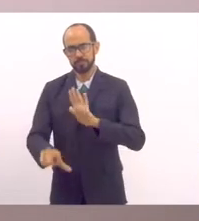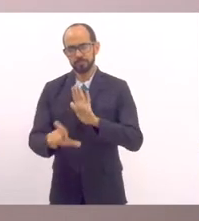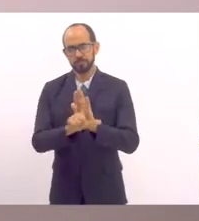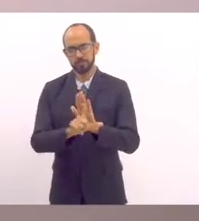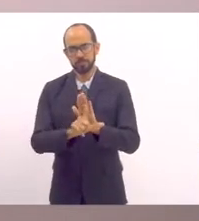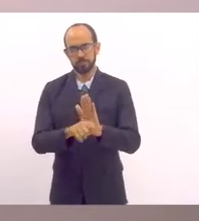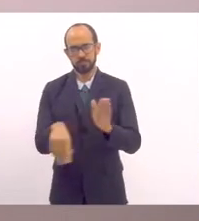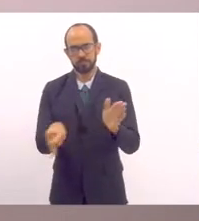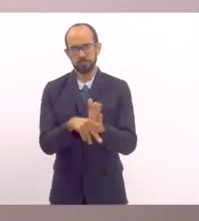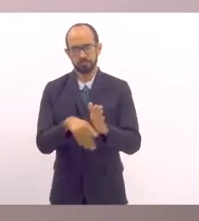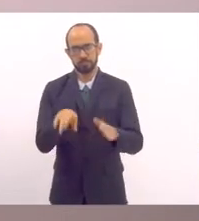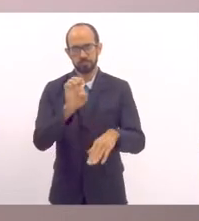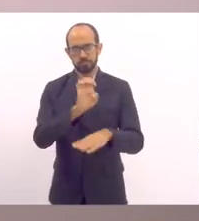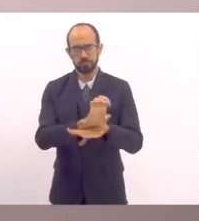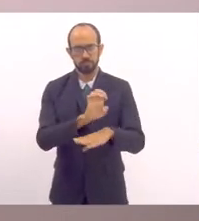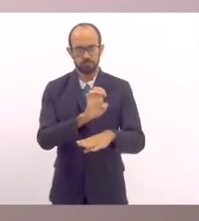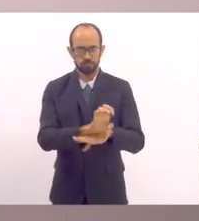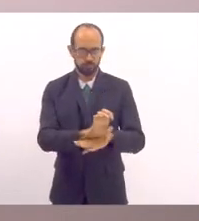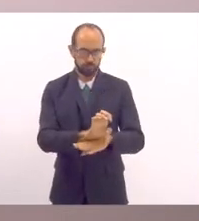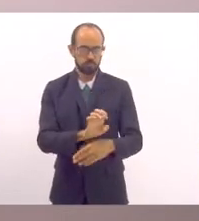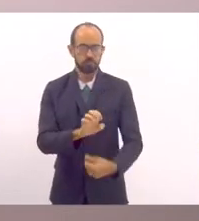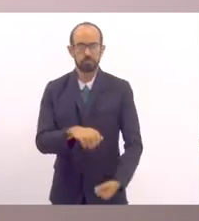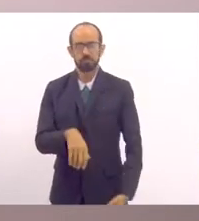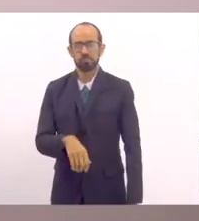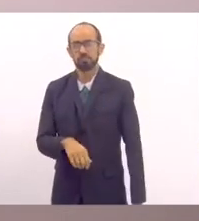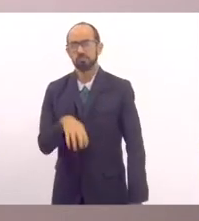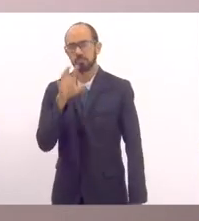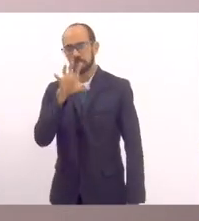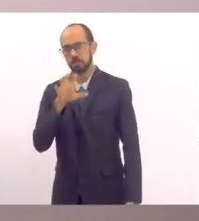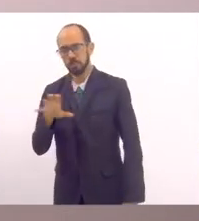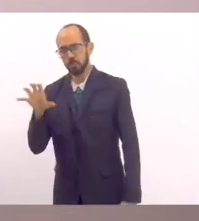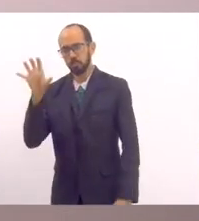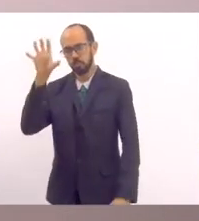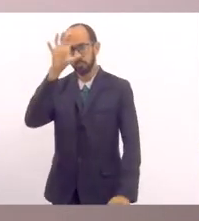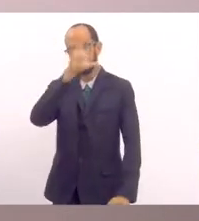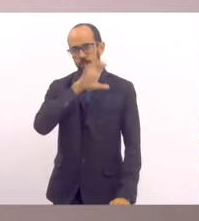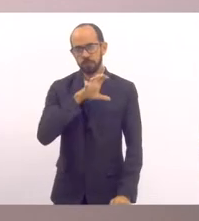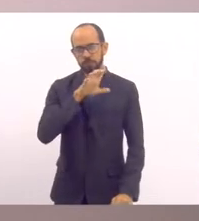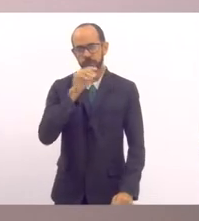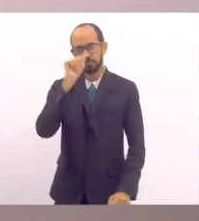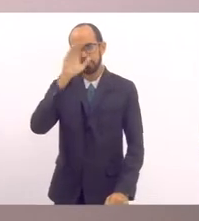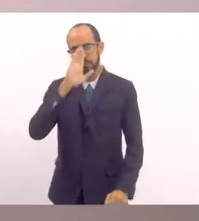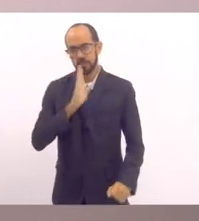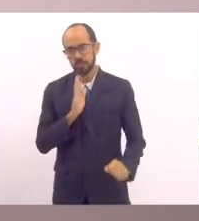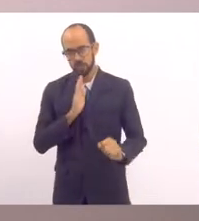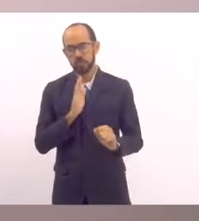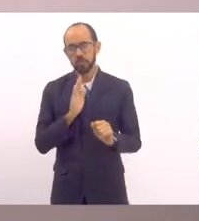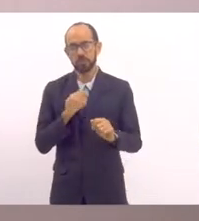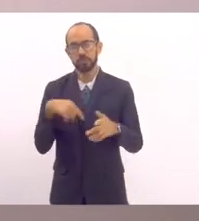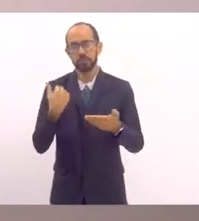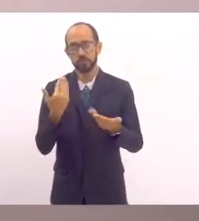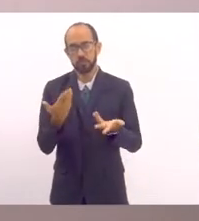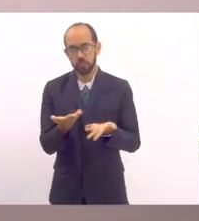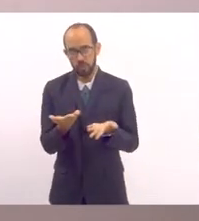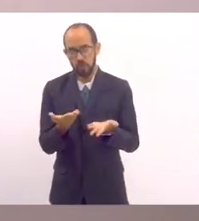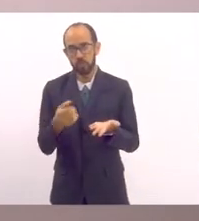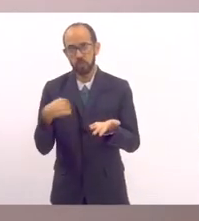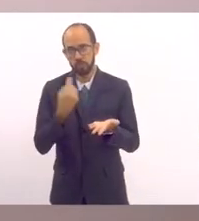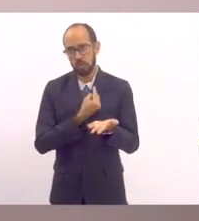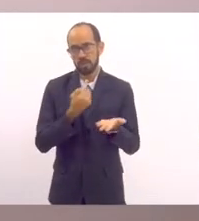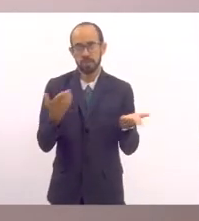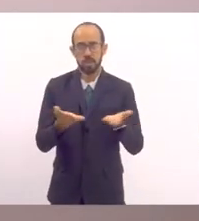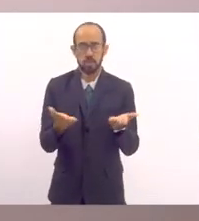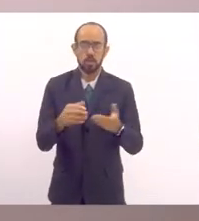suas questões estaduais, suas questões regionais, e nós estamos fazendo agora nesse governo. Então, eu queria parabenizar